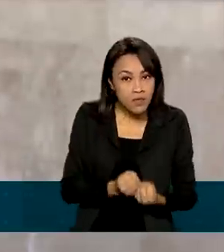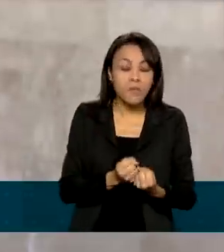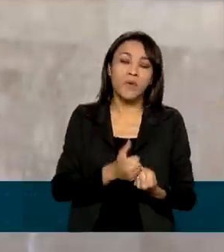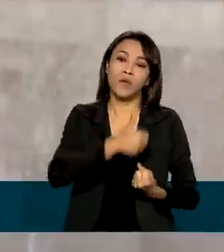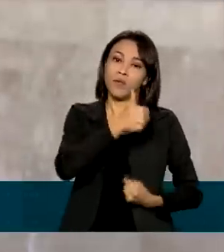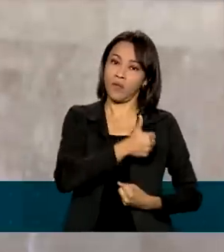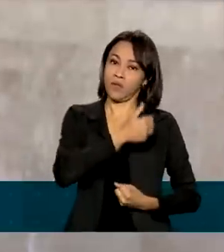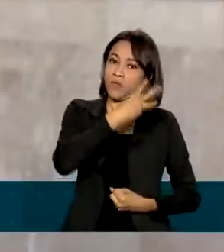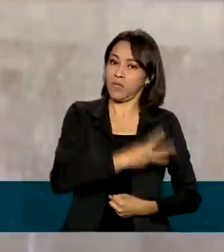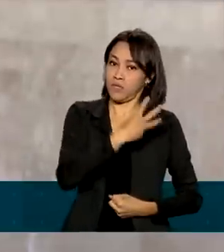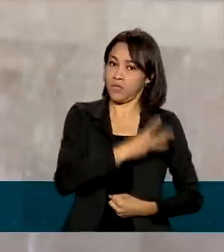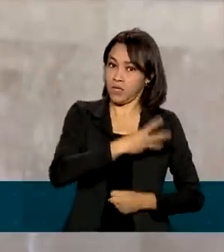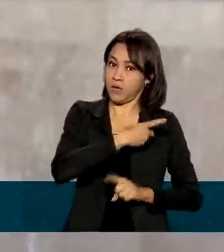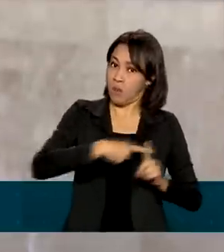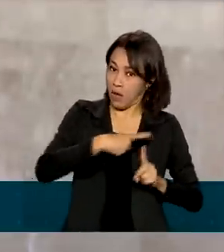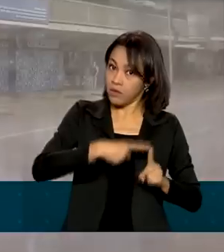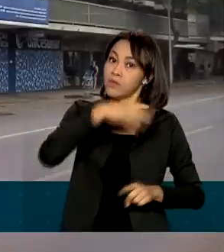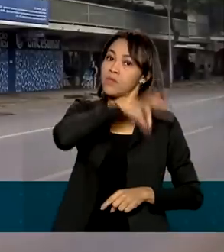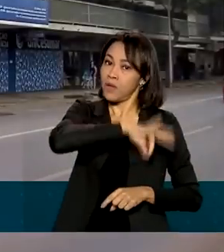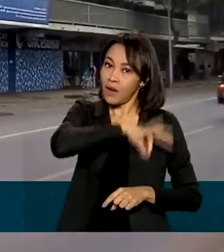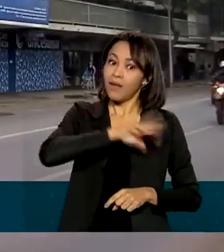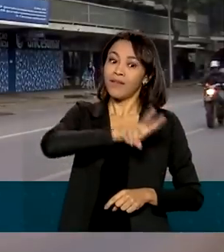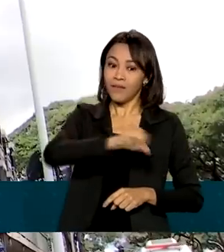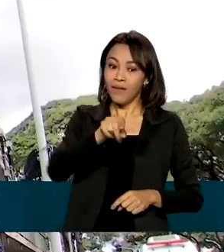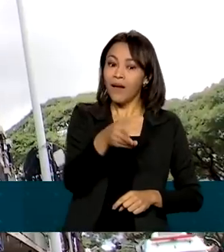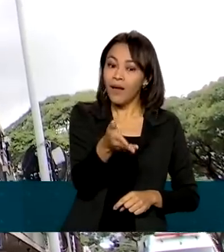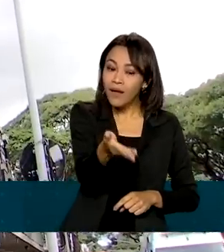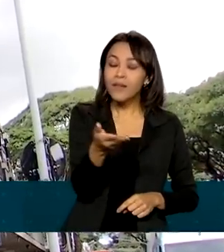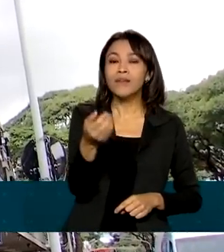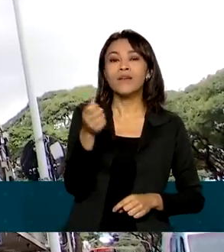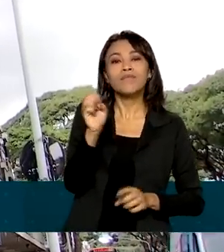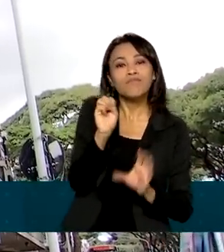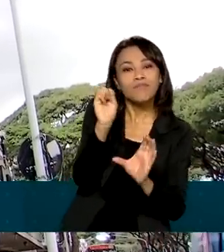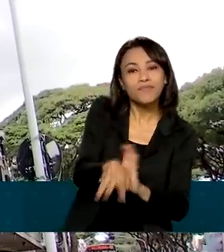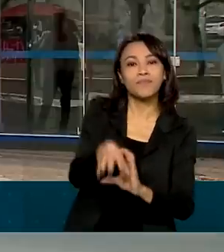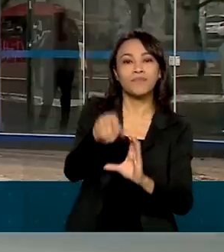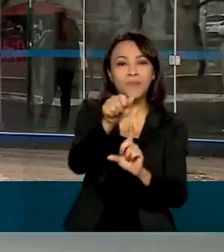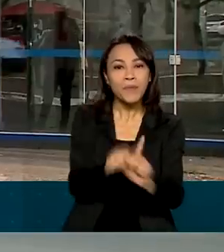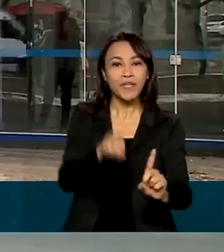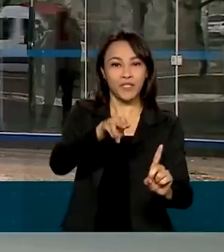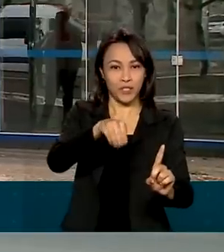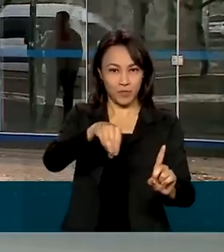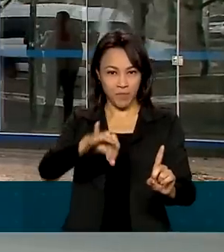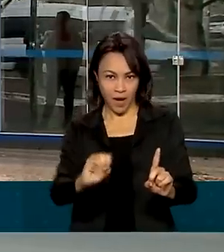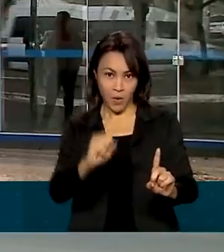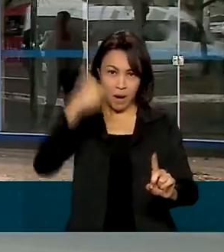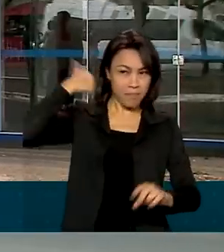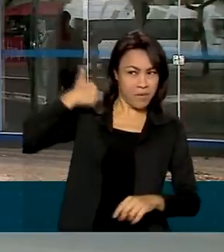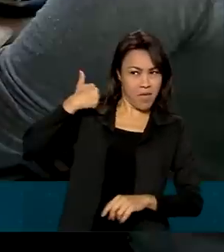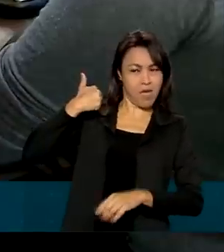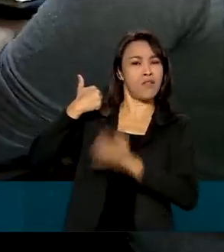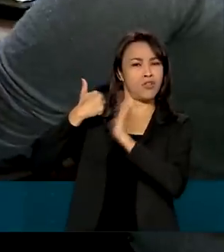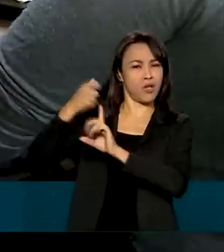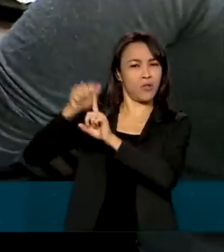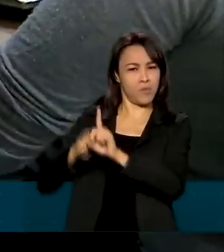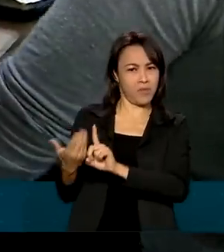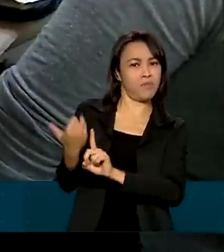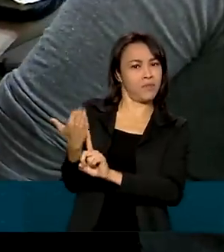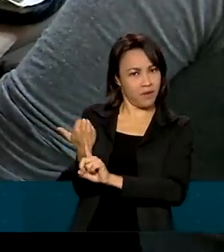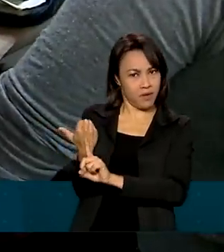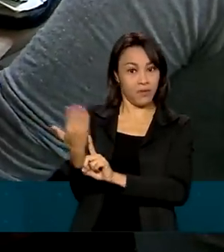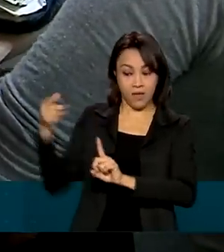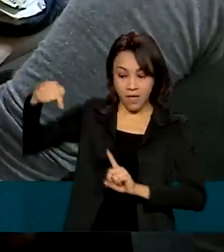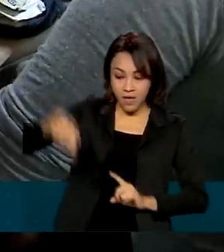13º, que vai cair na conta junto com o pagamento regular de maio. Lembrando que a primeira parcela foi paga no mês passado, né? E